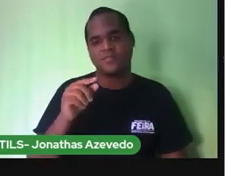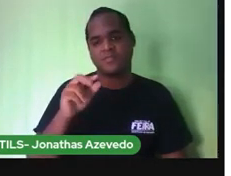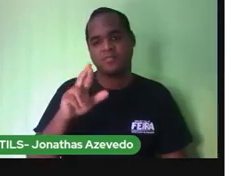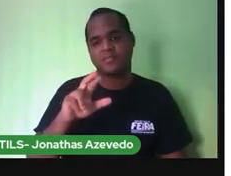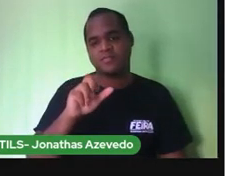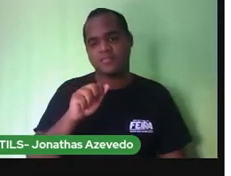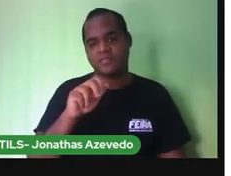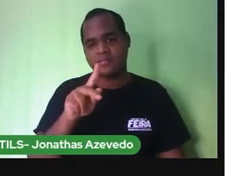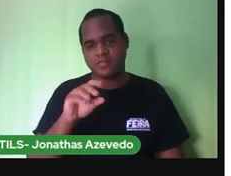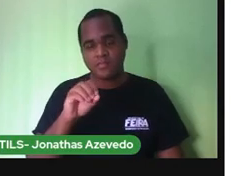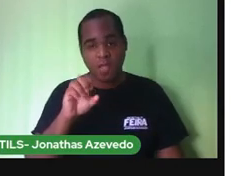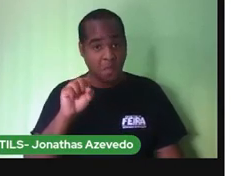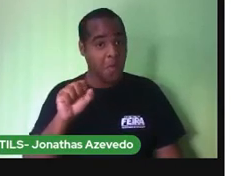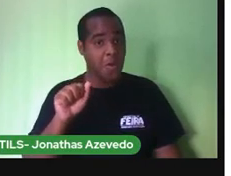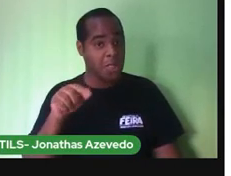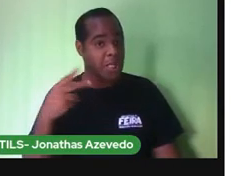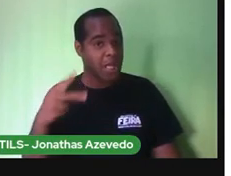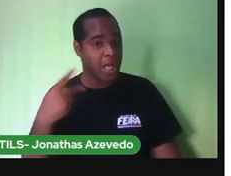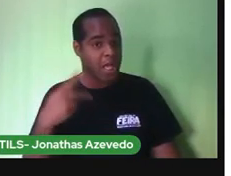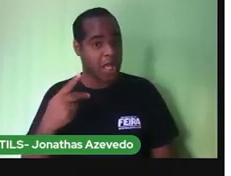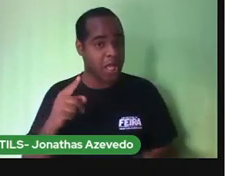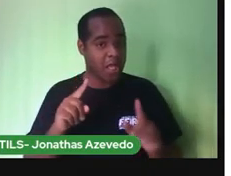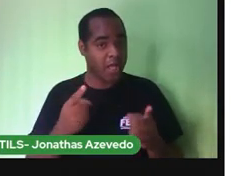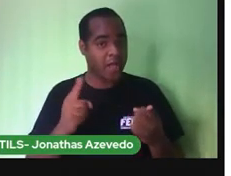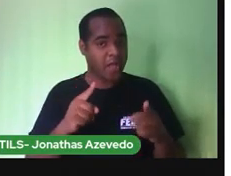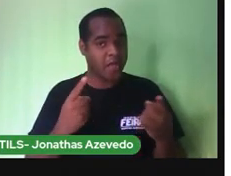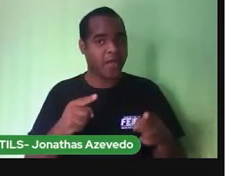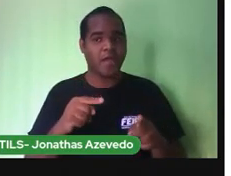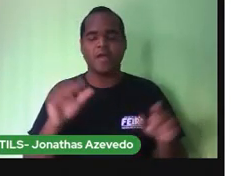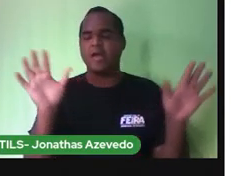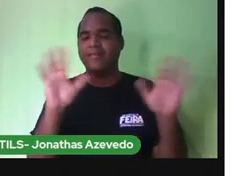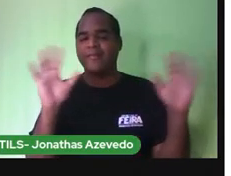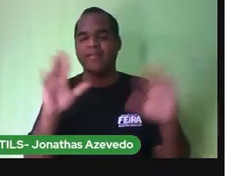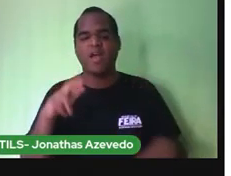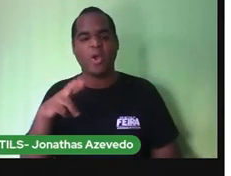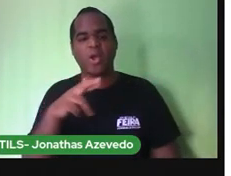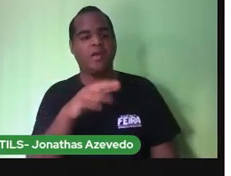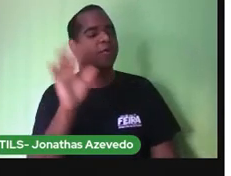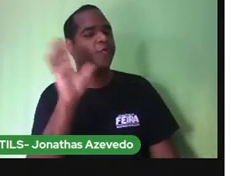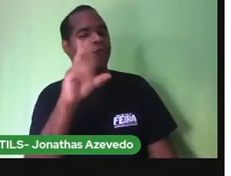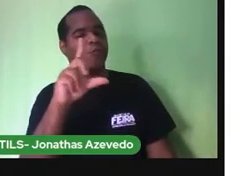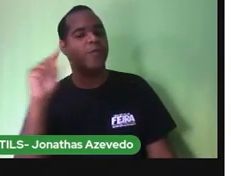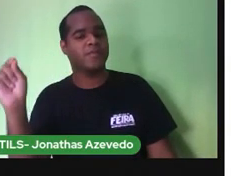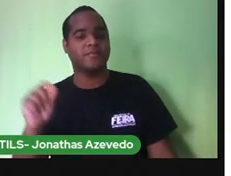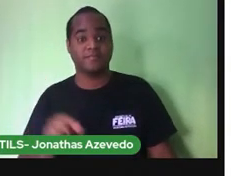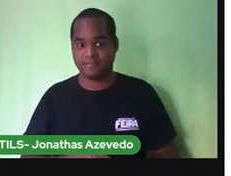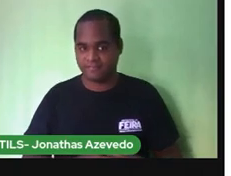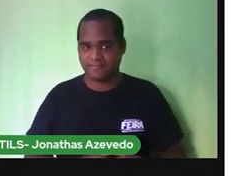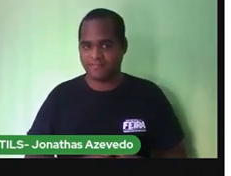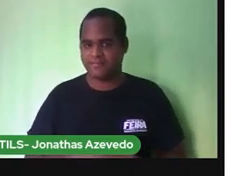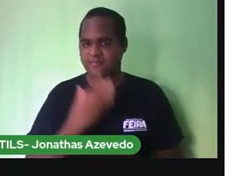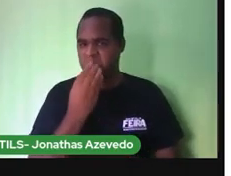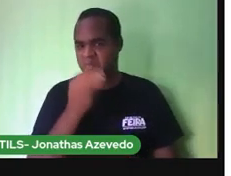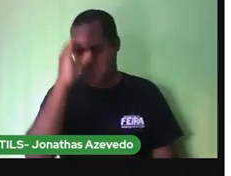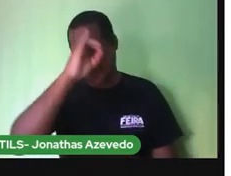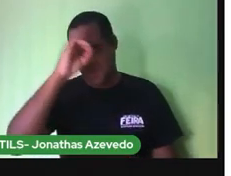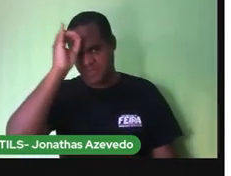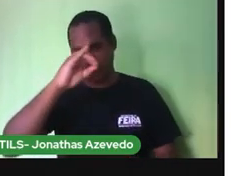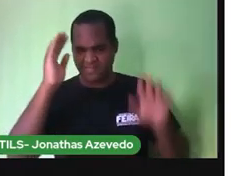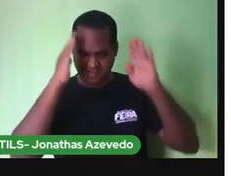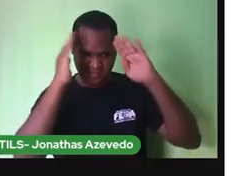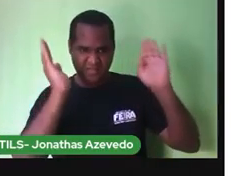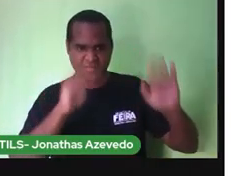eu tô fora e a Raposa falou Deus prontinho já me ligou raposa boba Será que